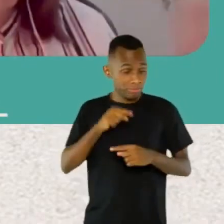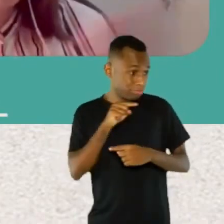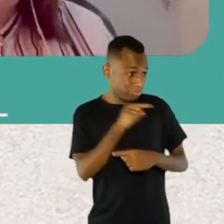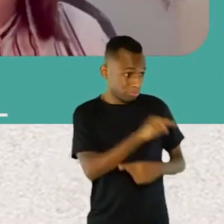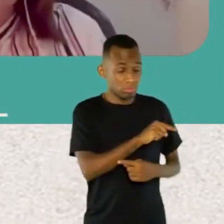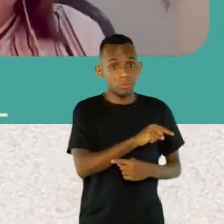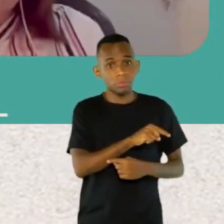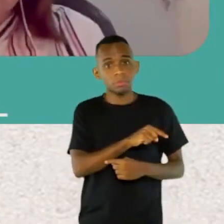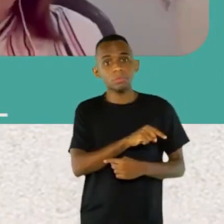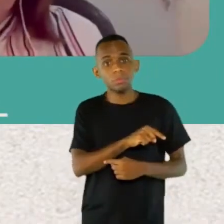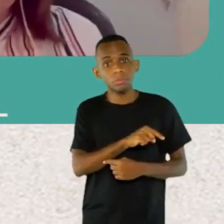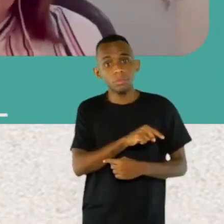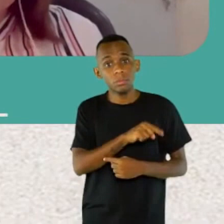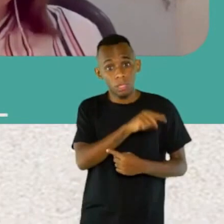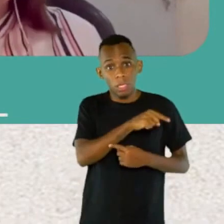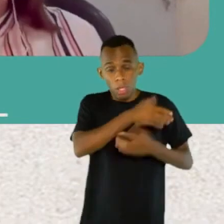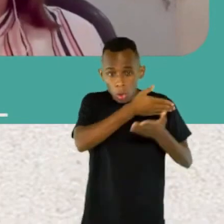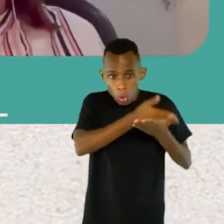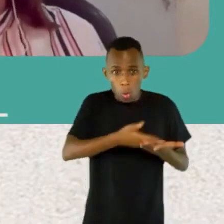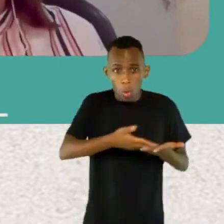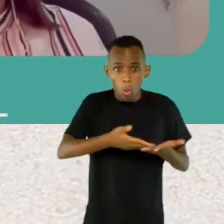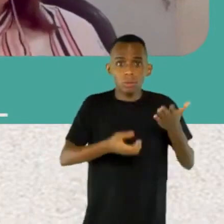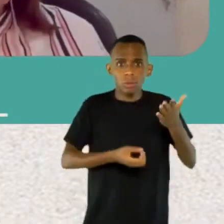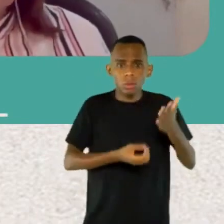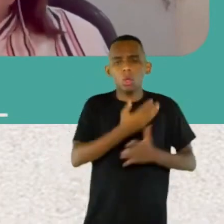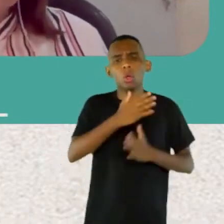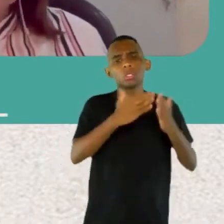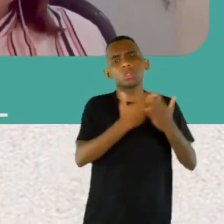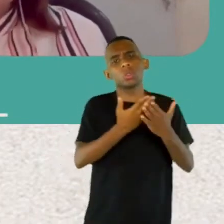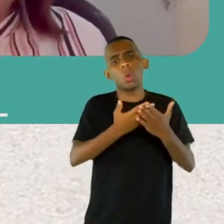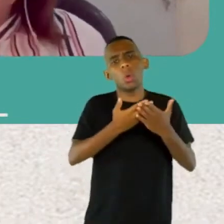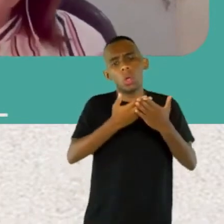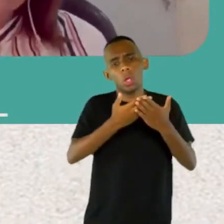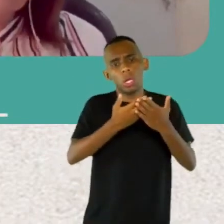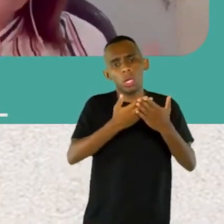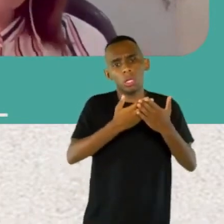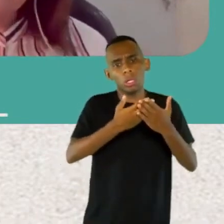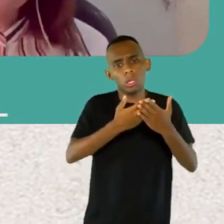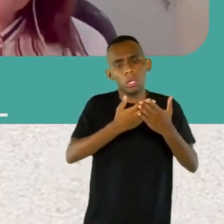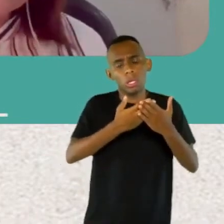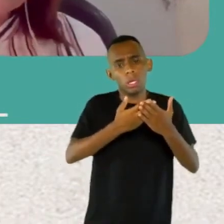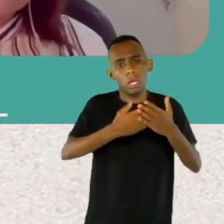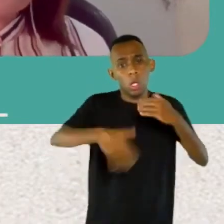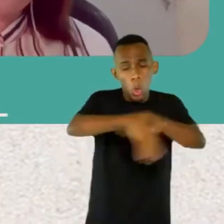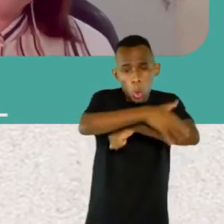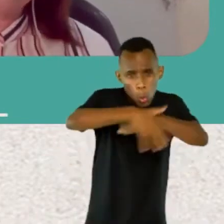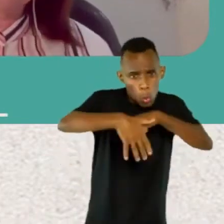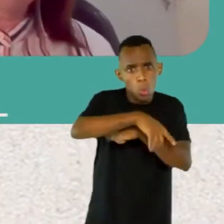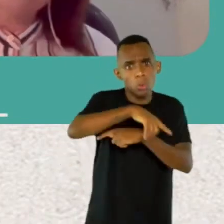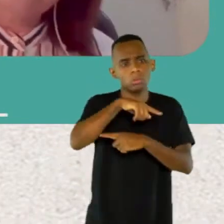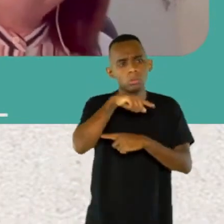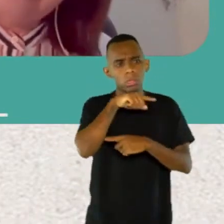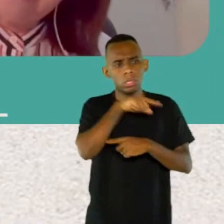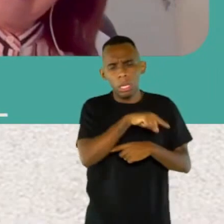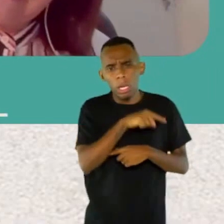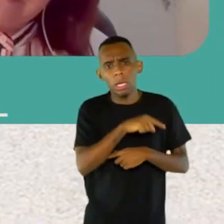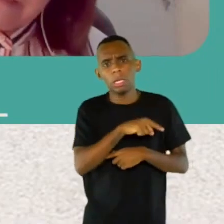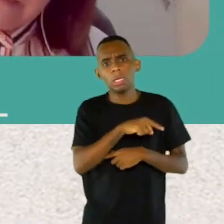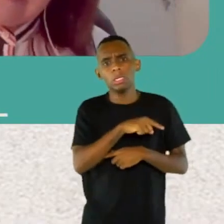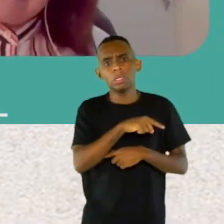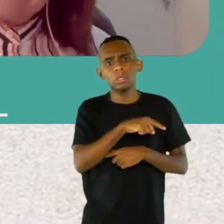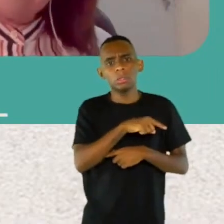ele foi o inaugurador da escola urbana, né, no Brasil, né? A escola urbana no Brasil é muito recente, né? Ela